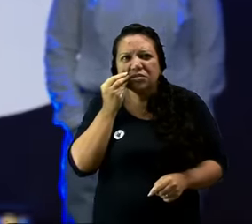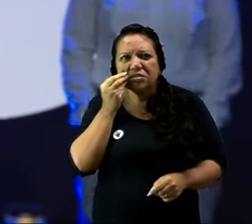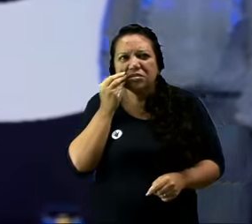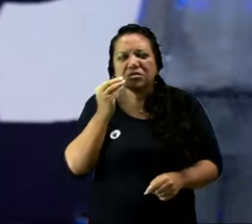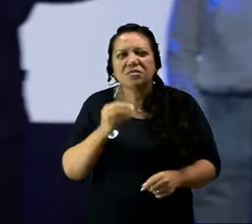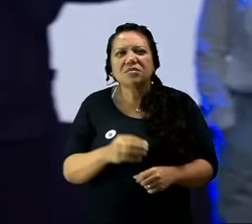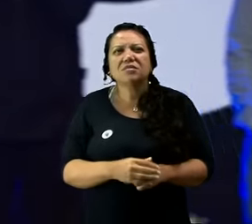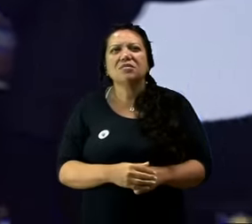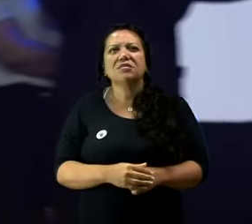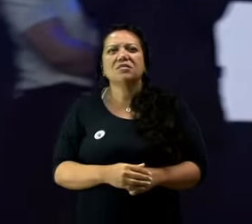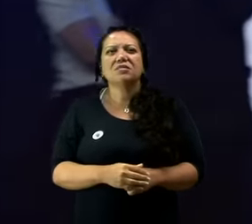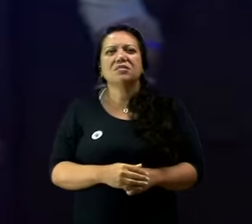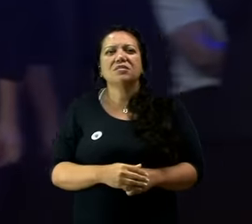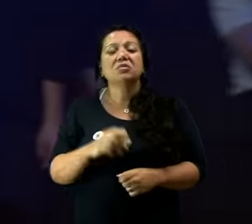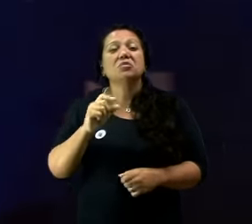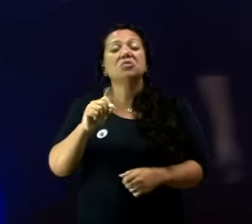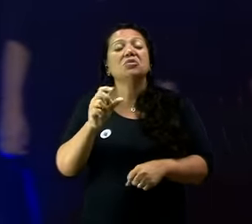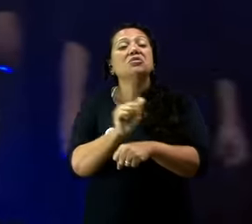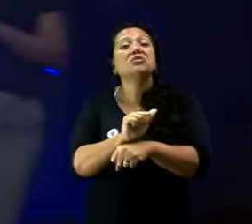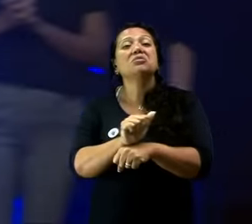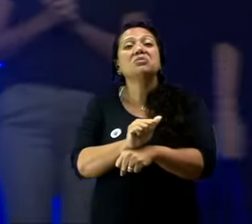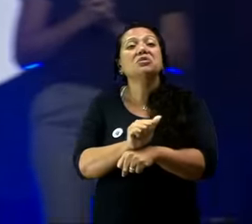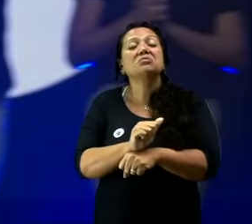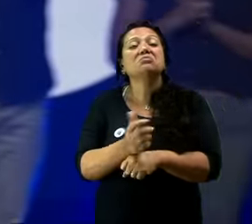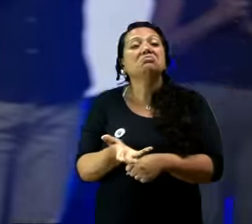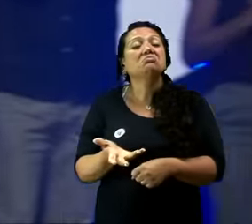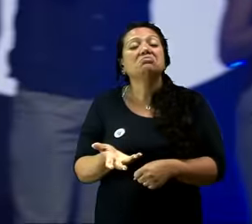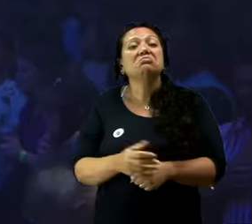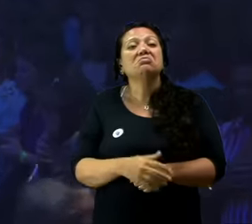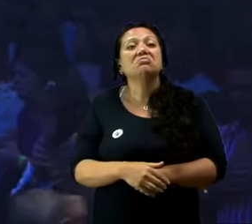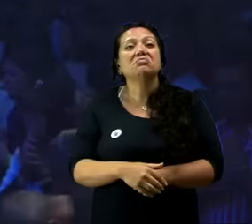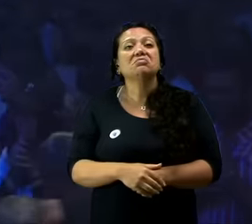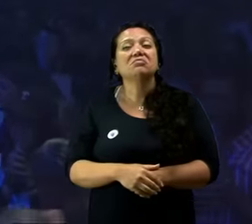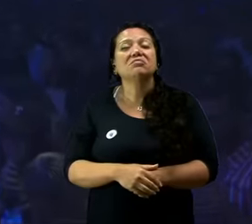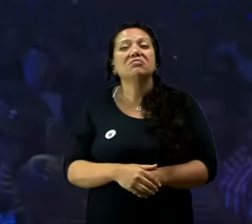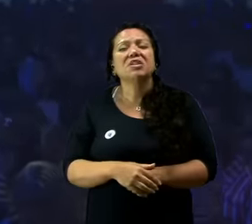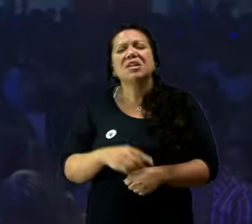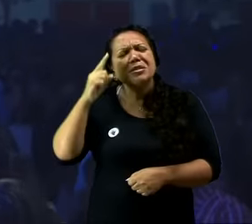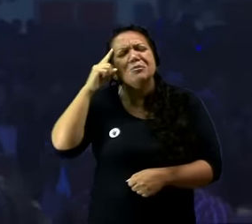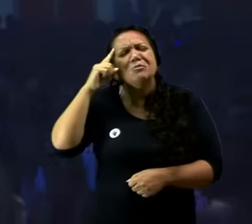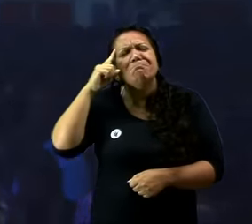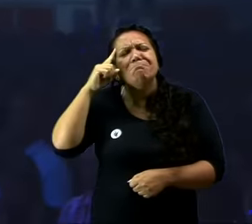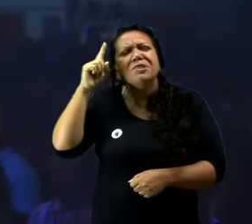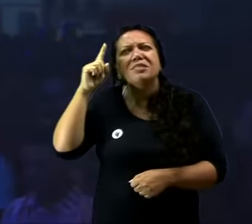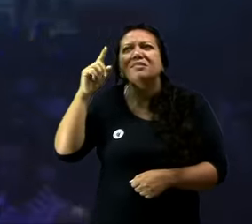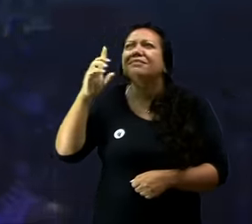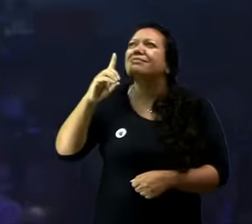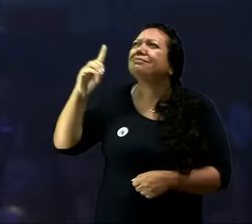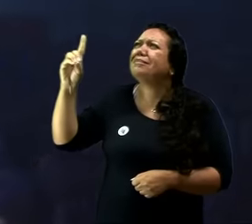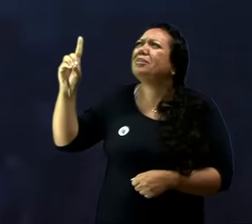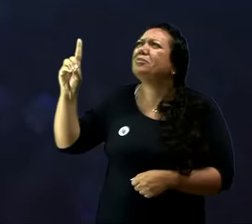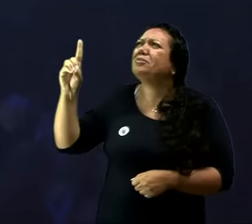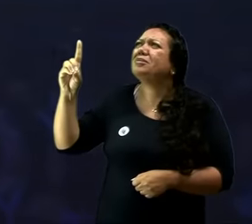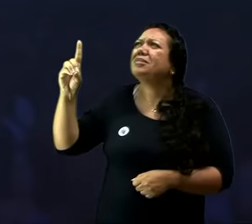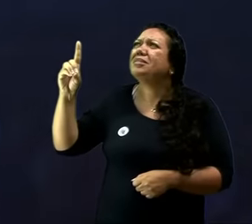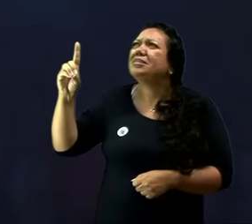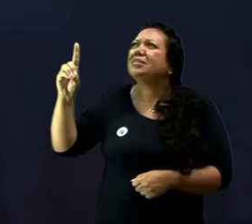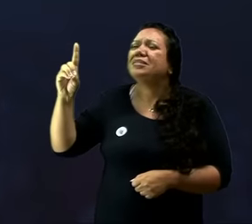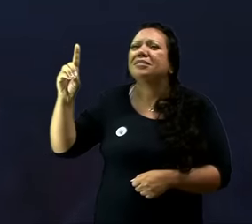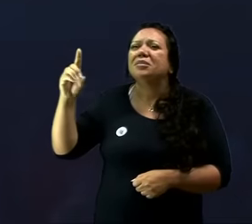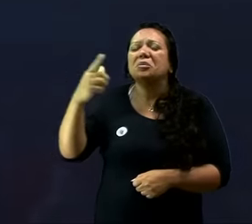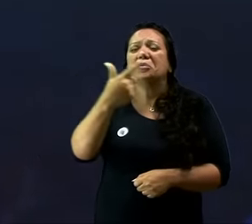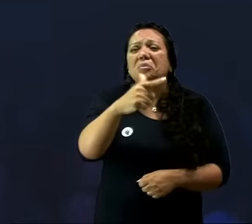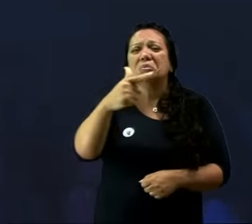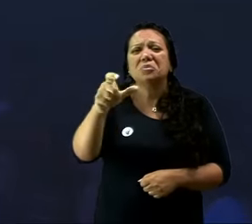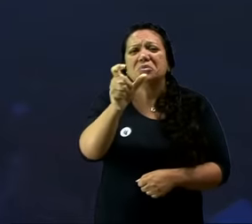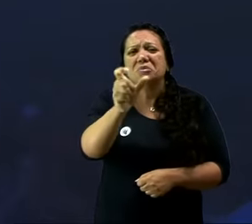Seria de Abraão. Às vezes a gente pensa assim: Deus, tanta gente para o Senhor pegar alguma coisa ou pedir alguma coisa, vai pedir a